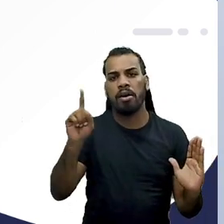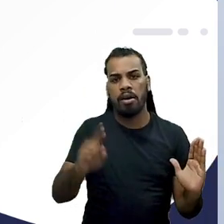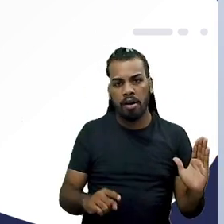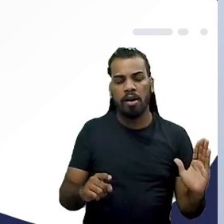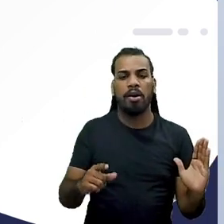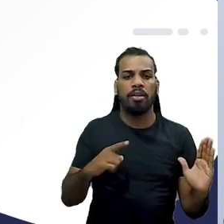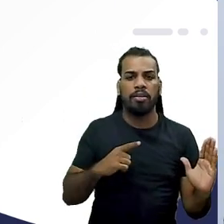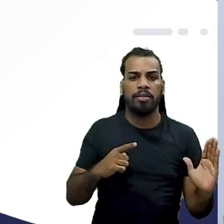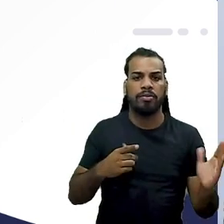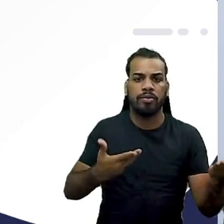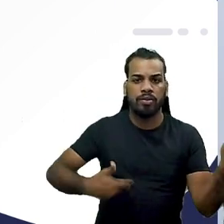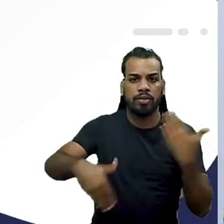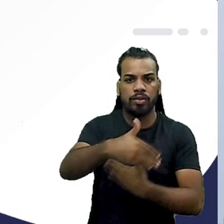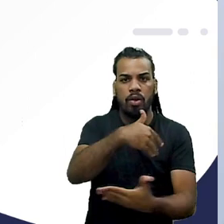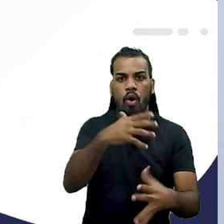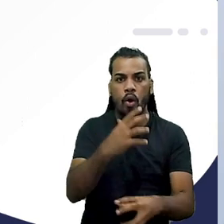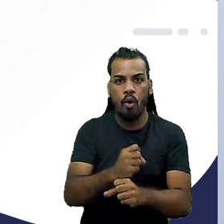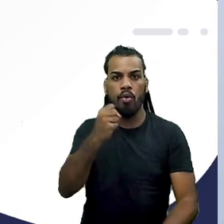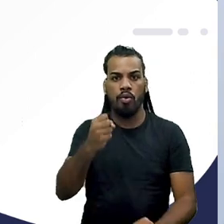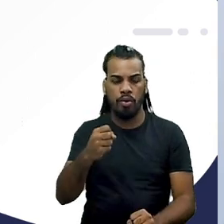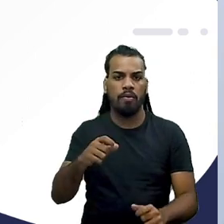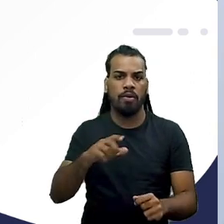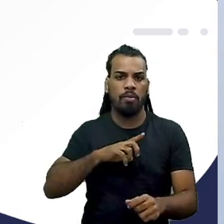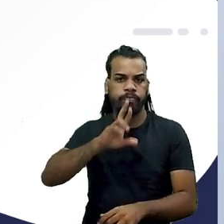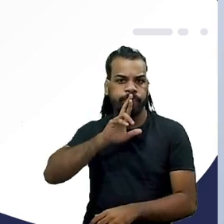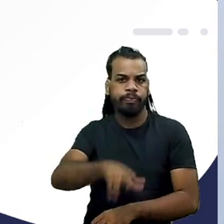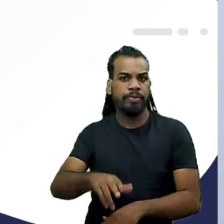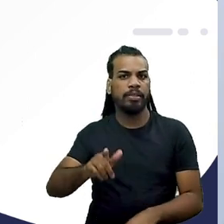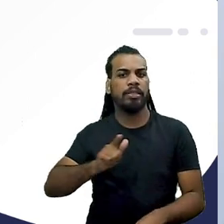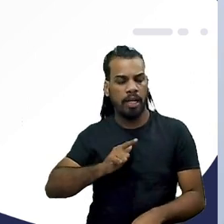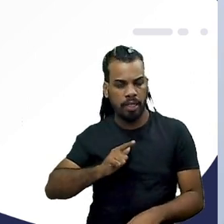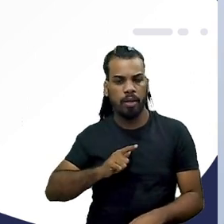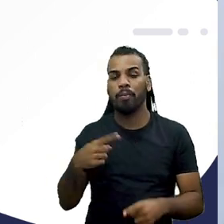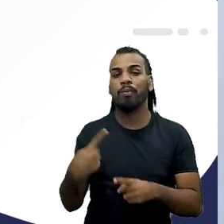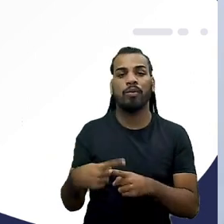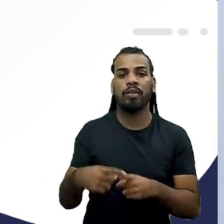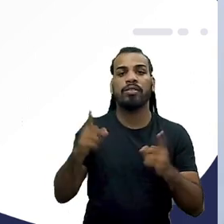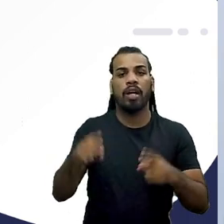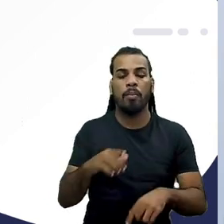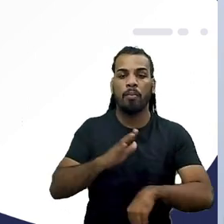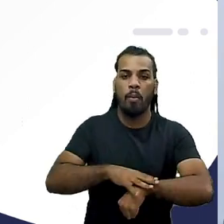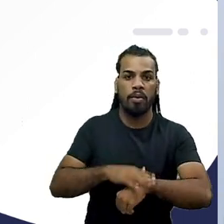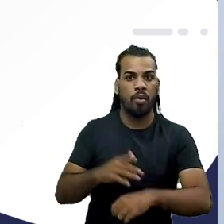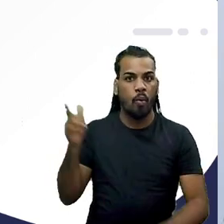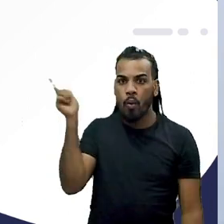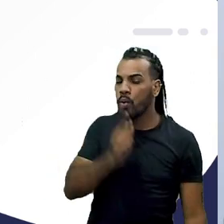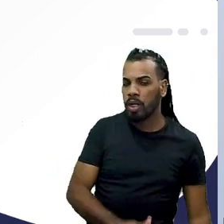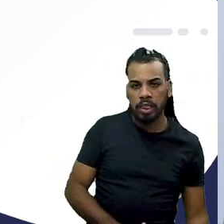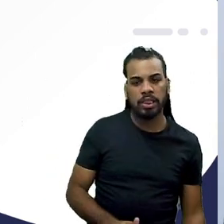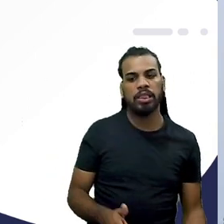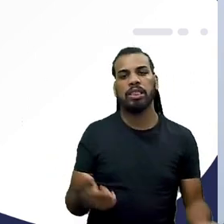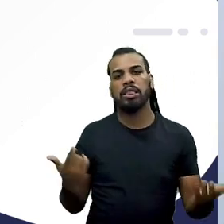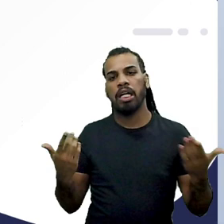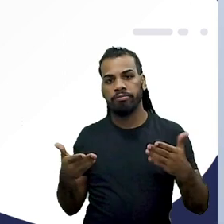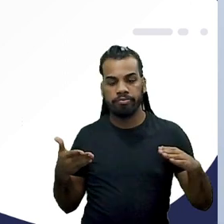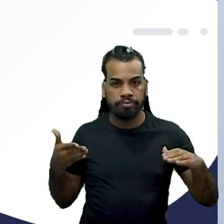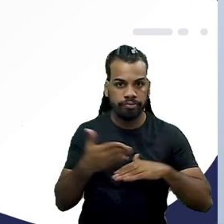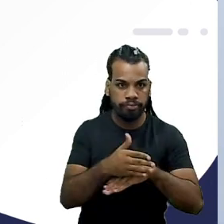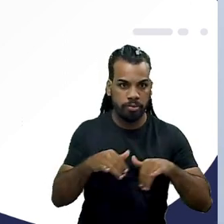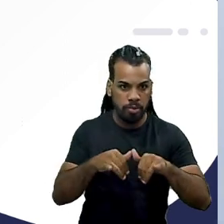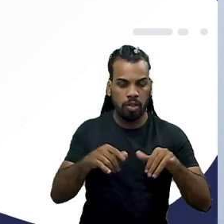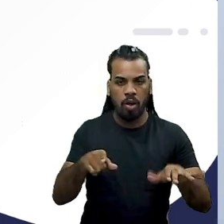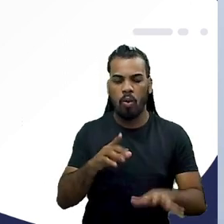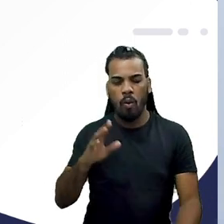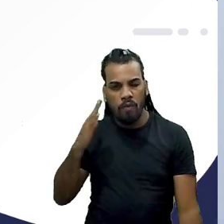começa a gerar lucro, começa a gerar resultado. Por quê? Porque são momentos de conquista, de entrada no mercado, de se tornar